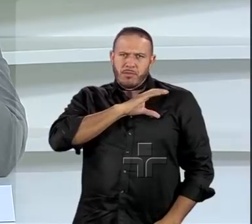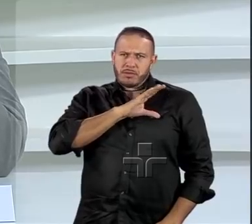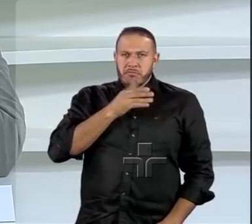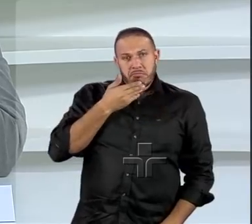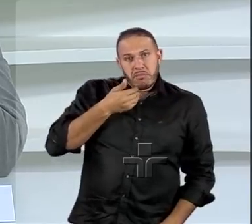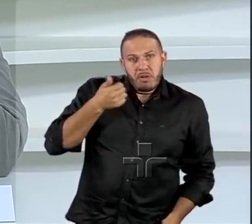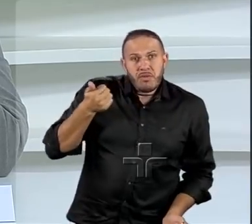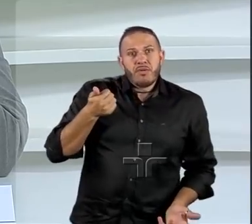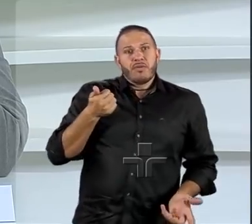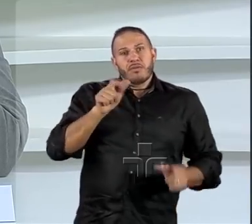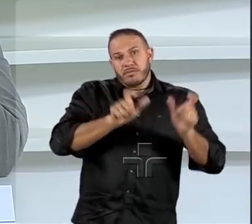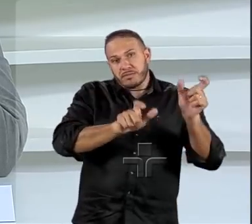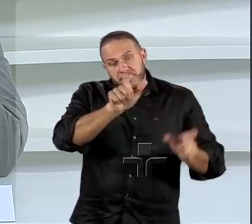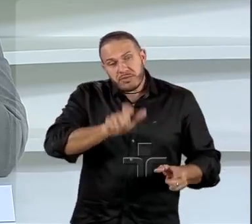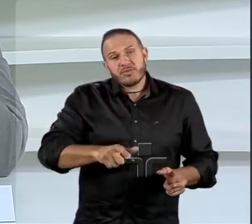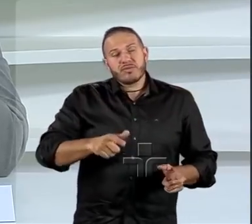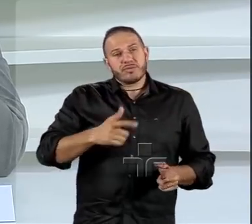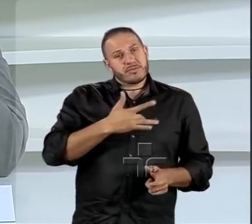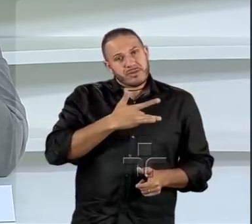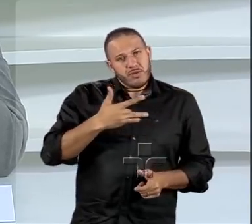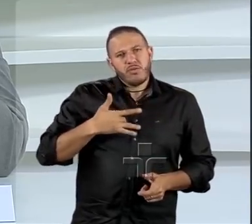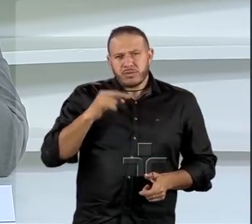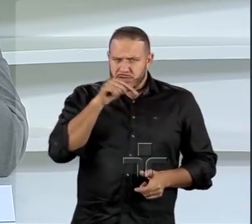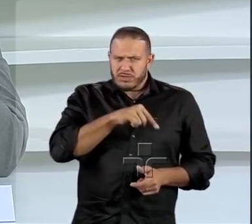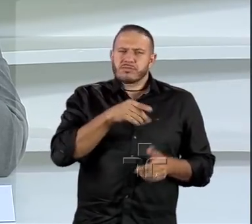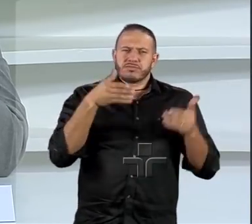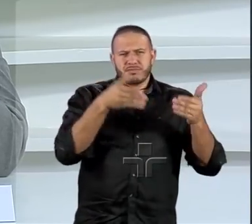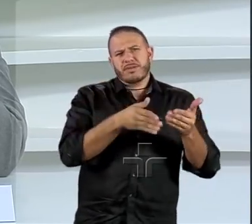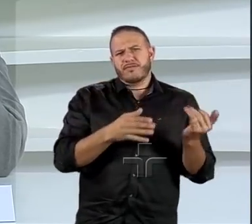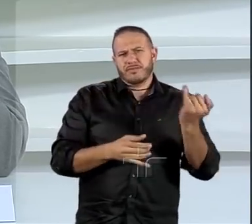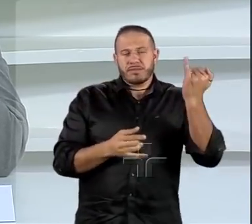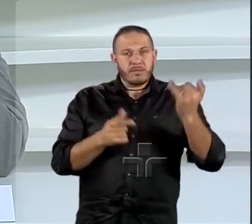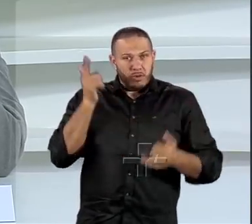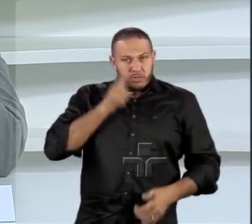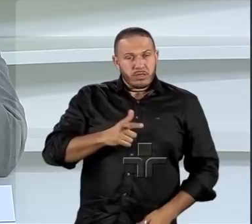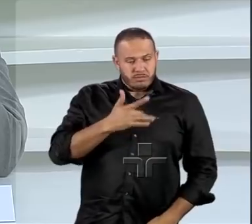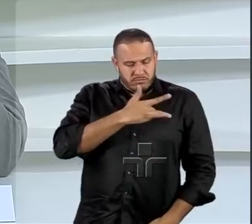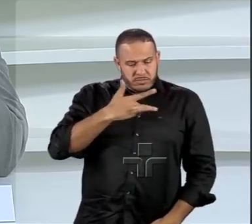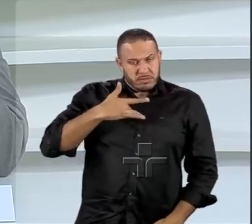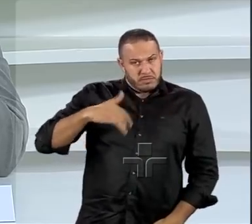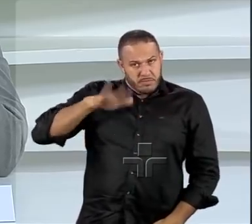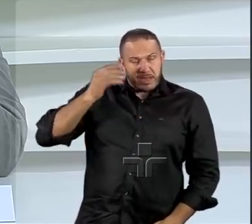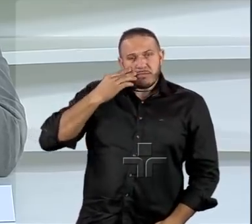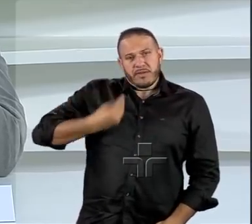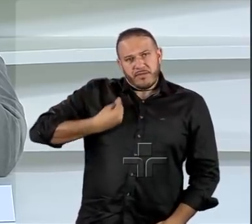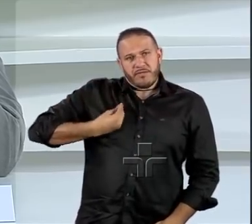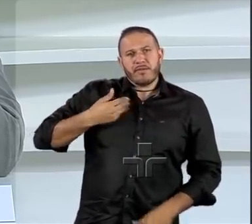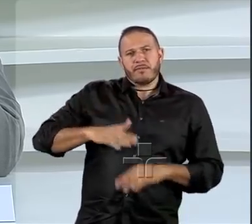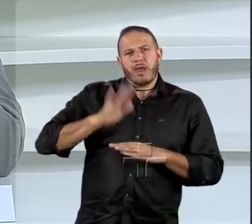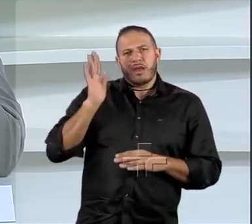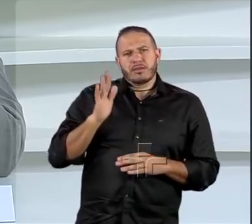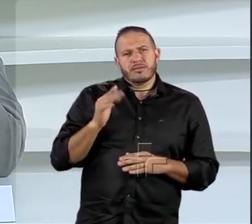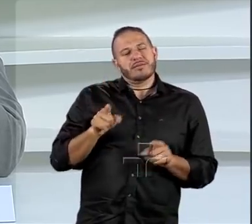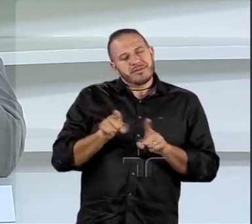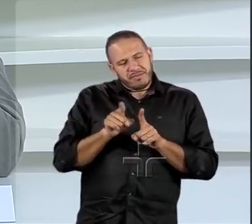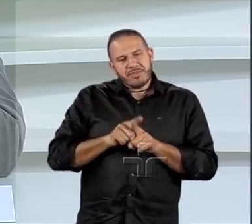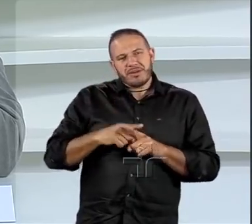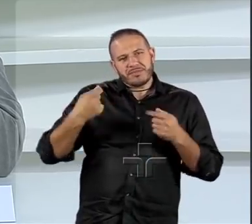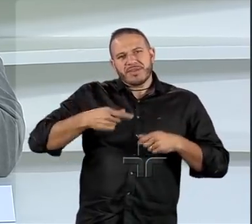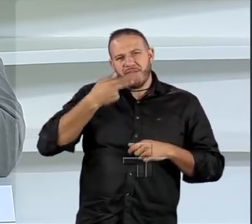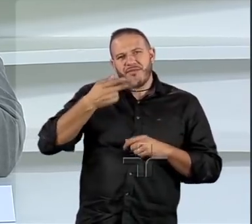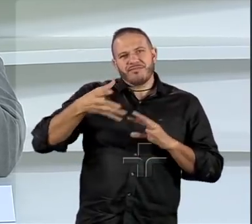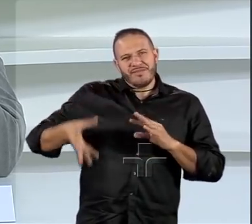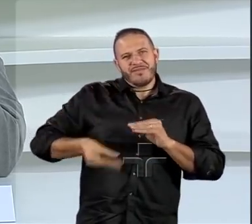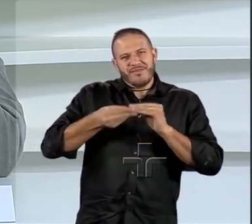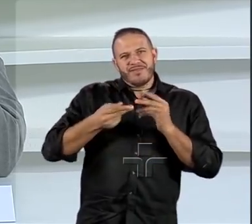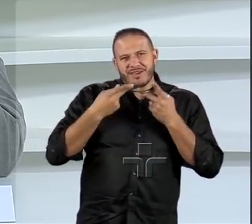são determinantes sociais de saúde, são fundamentais para se ter mais saúde, para se viver mais. E aí não poderia deixar de dizer, Ricardo,